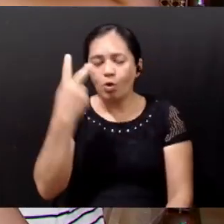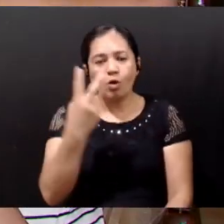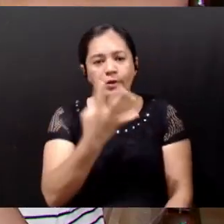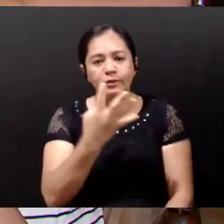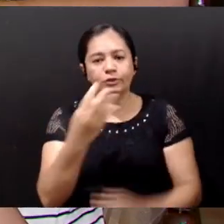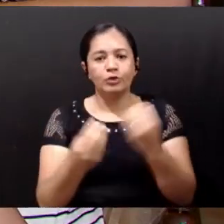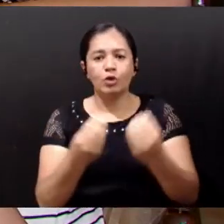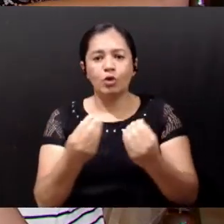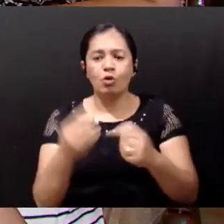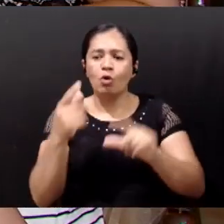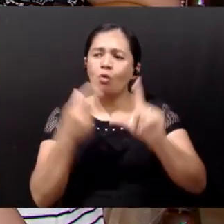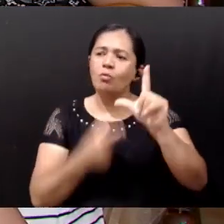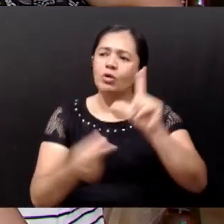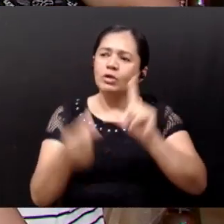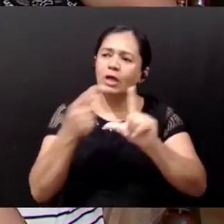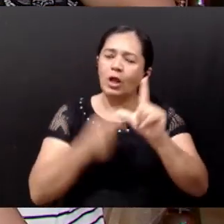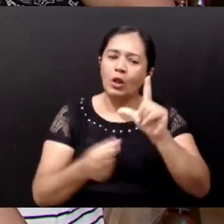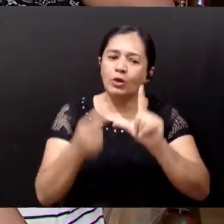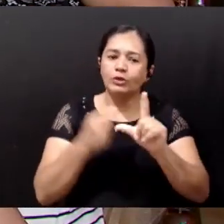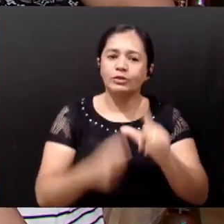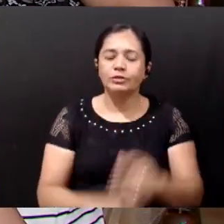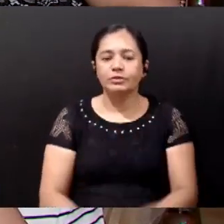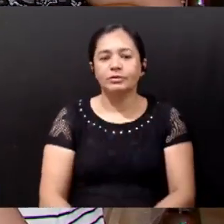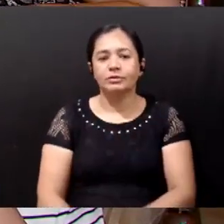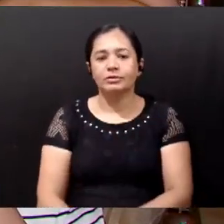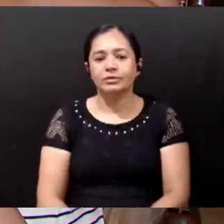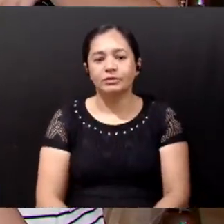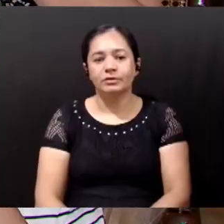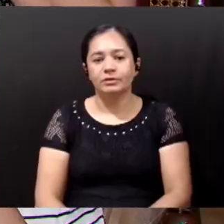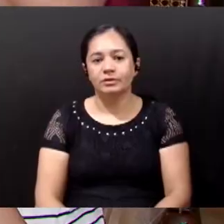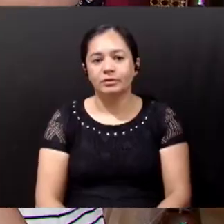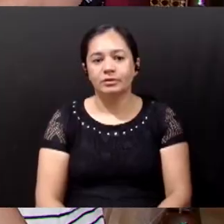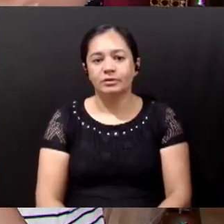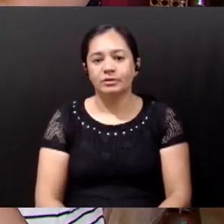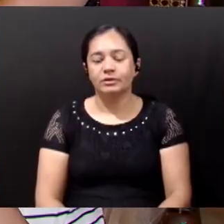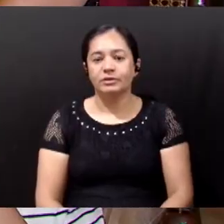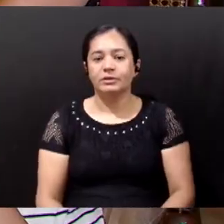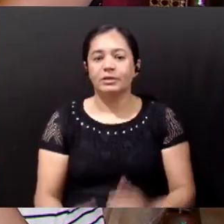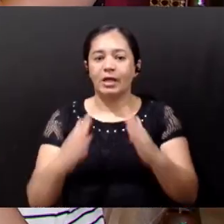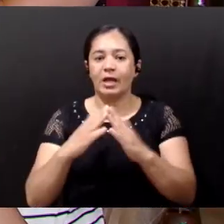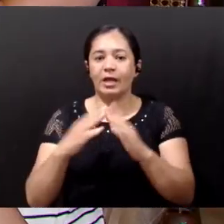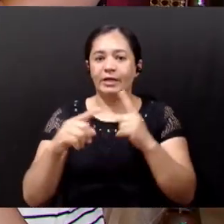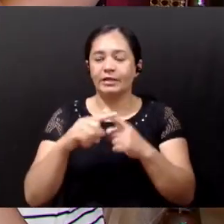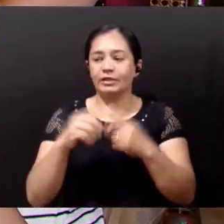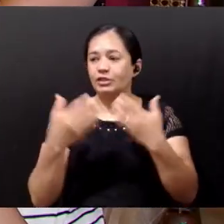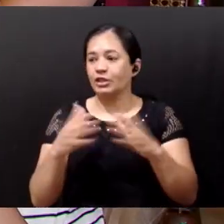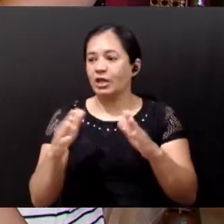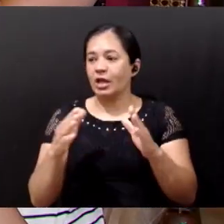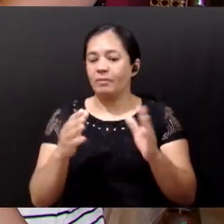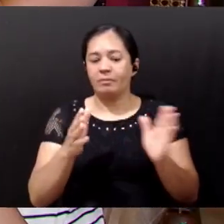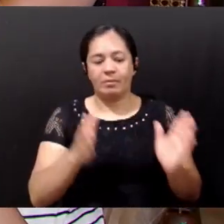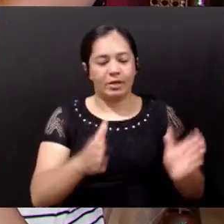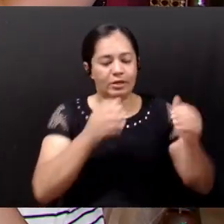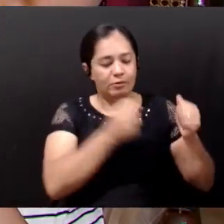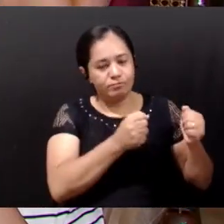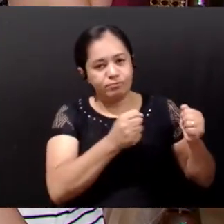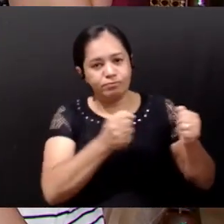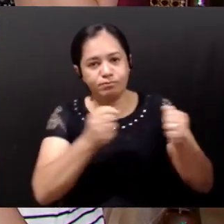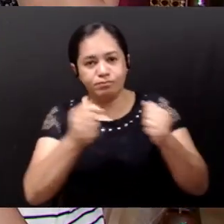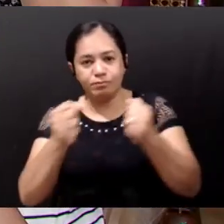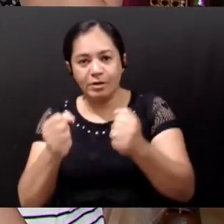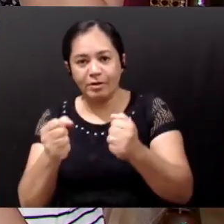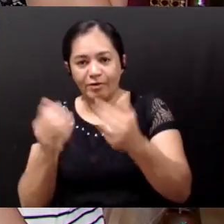logística? Isso, ela fica, assim que a igreja abre, coloca ela para fora, e quando fecha as portas, coloca ela para dentro.